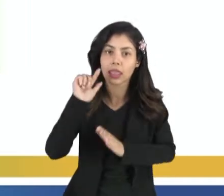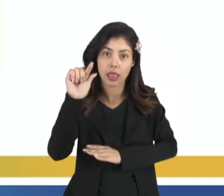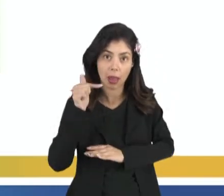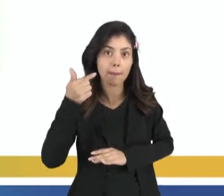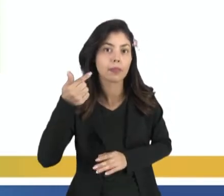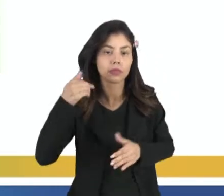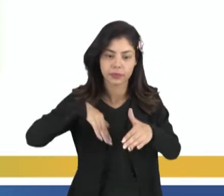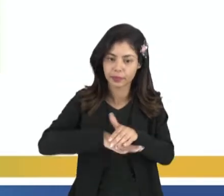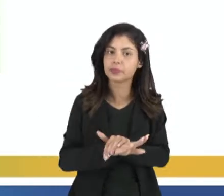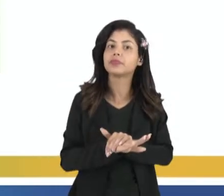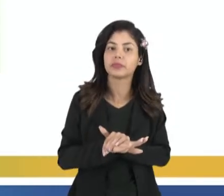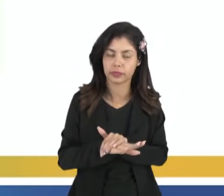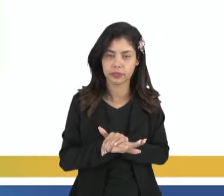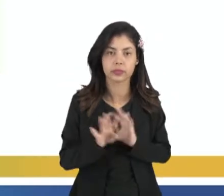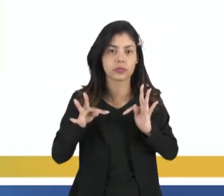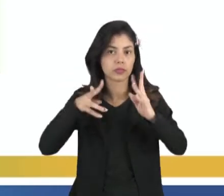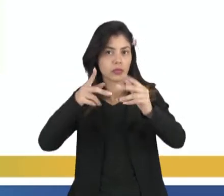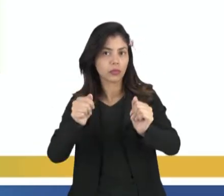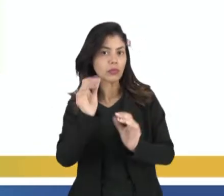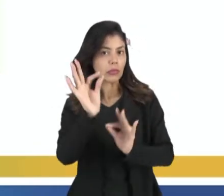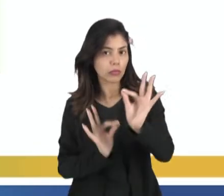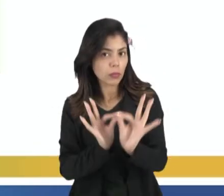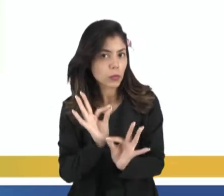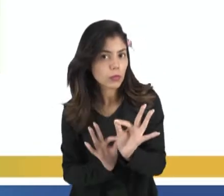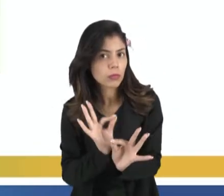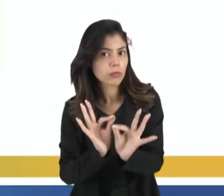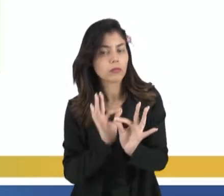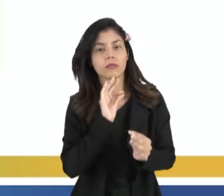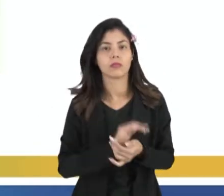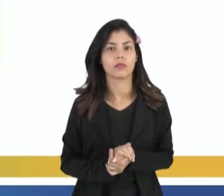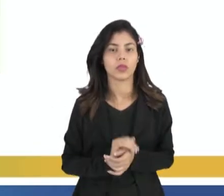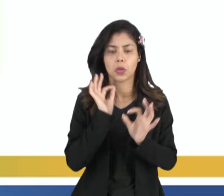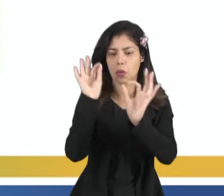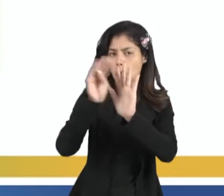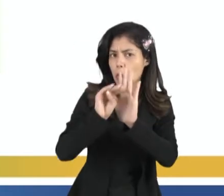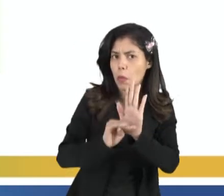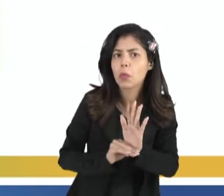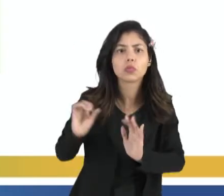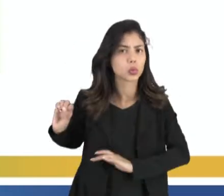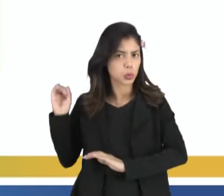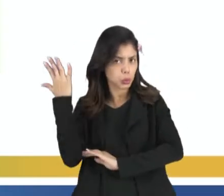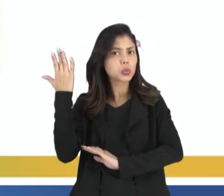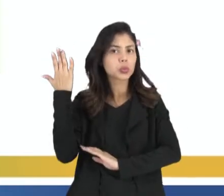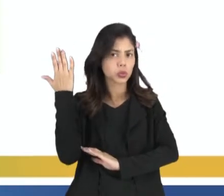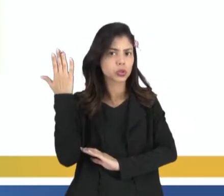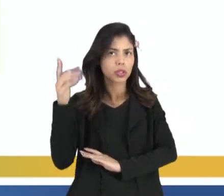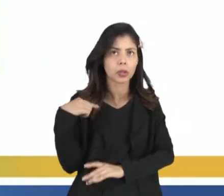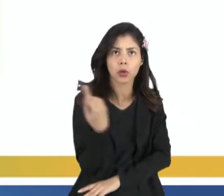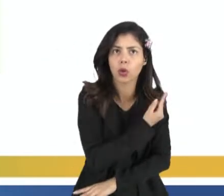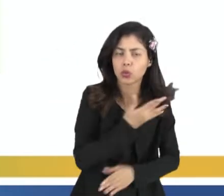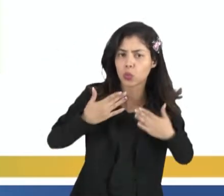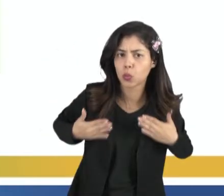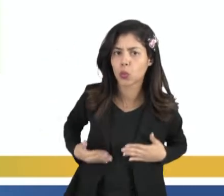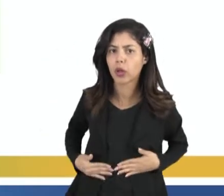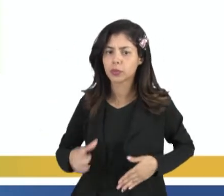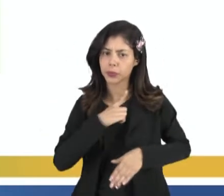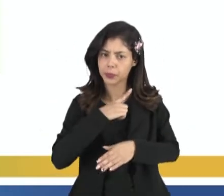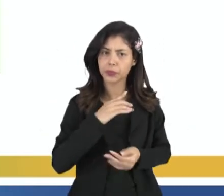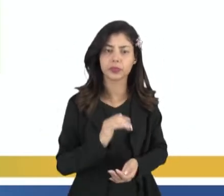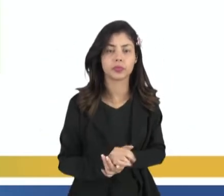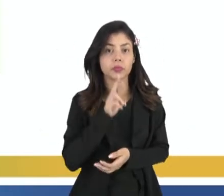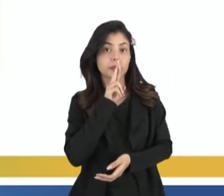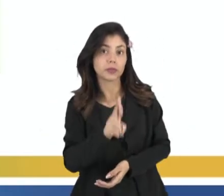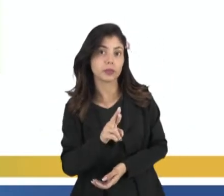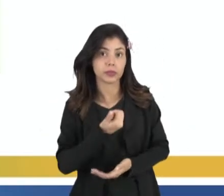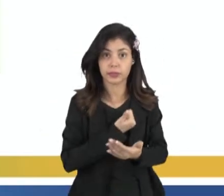depois arquivá-los. Então tem todo um mecanismo, tem toda uma ordem de acontecimentos para que o nosso corpo obtenha uma